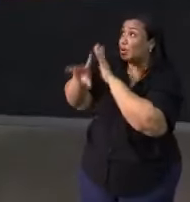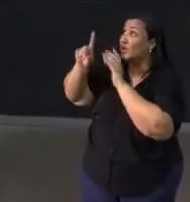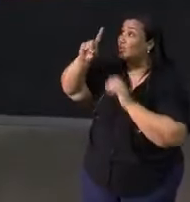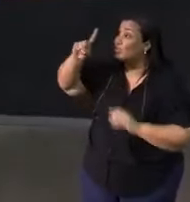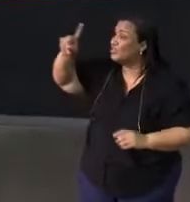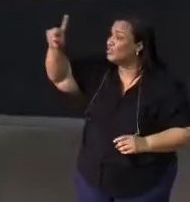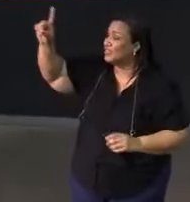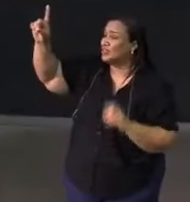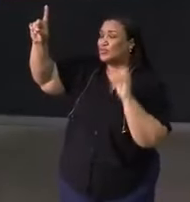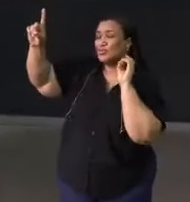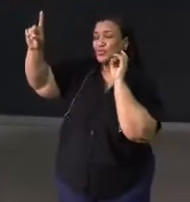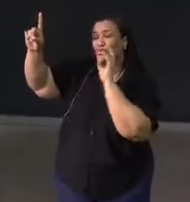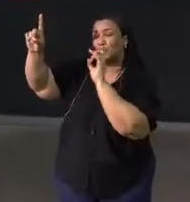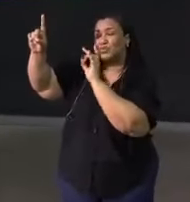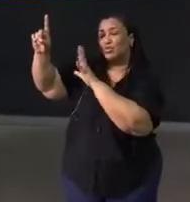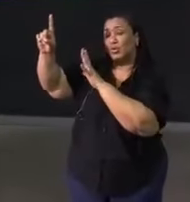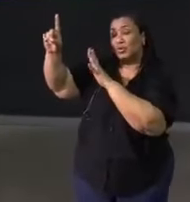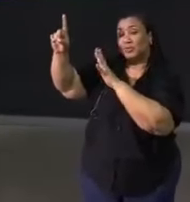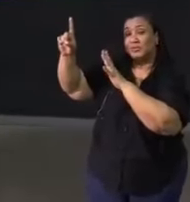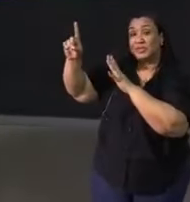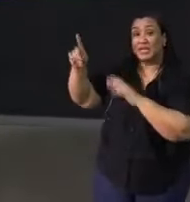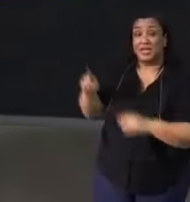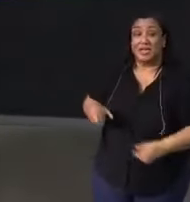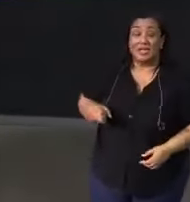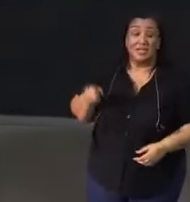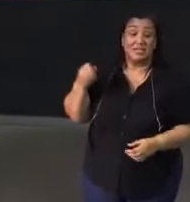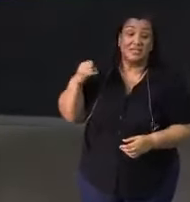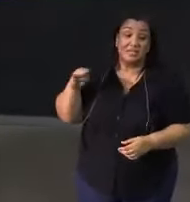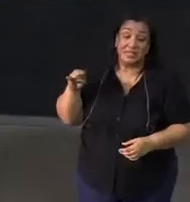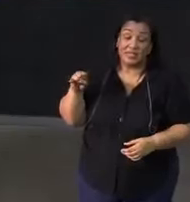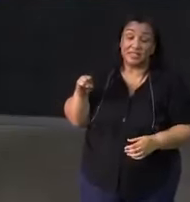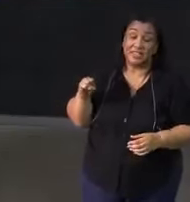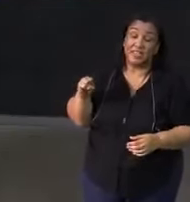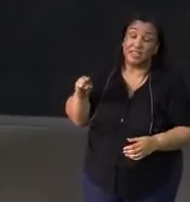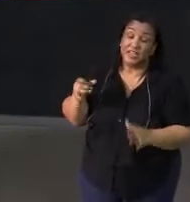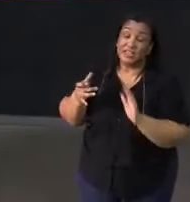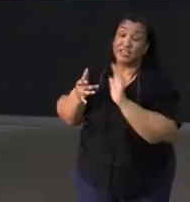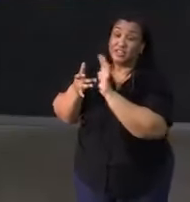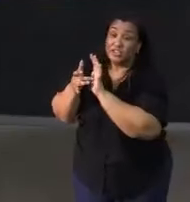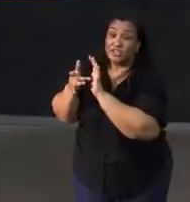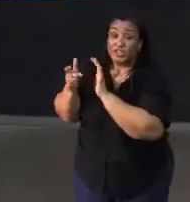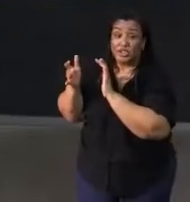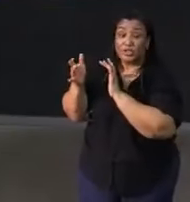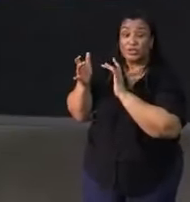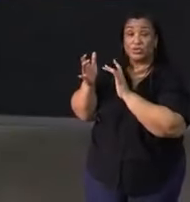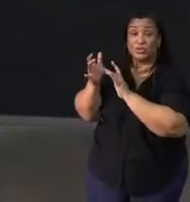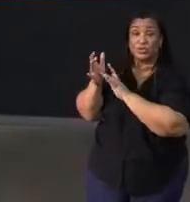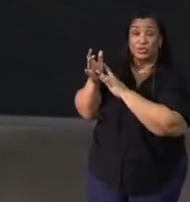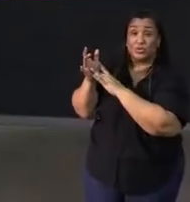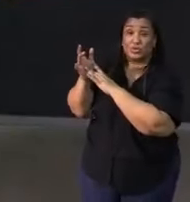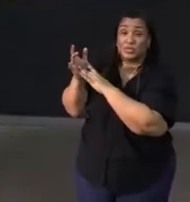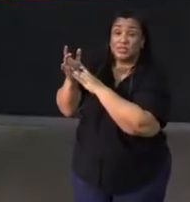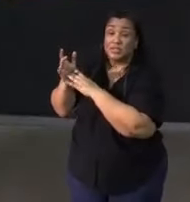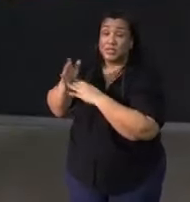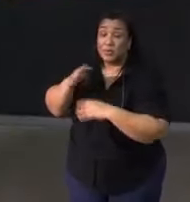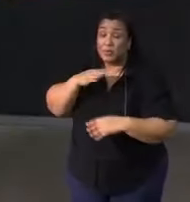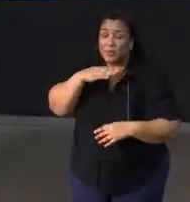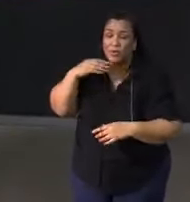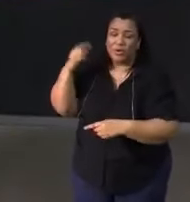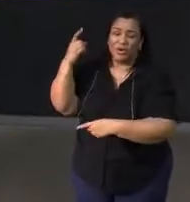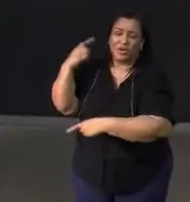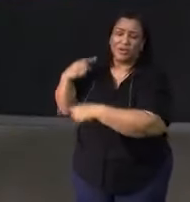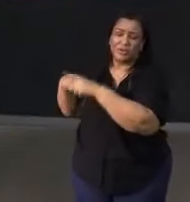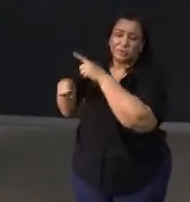Se o próprio Cristo, Filho do Deus vivo, que veio padecer nessa terra e morrer na cruz